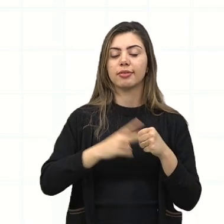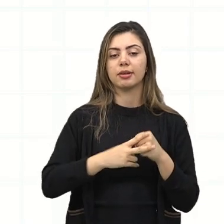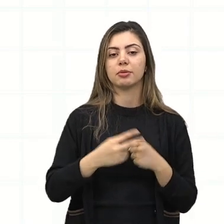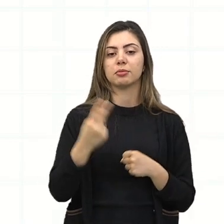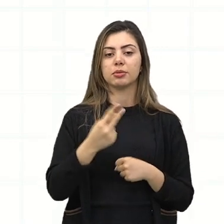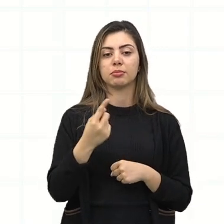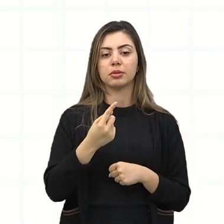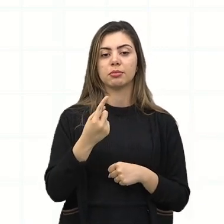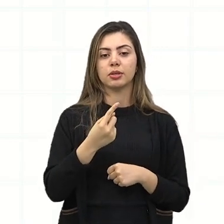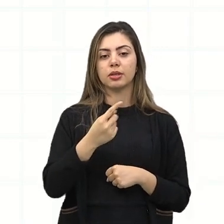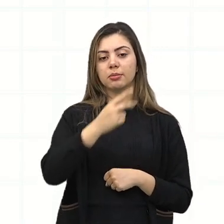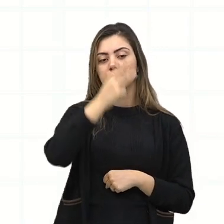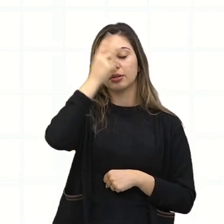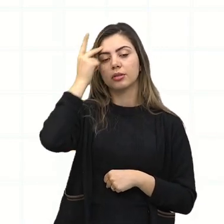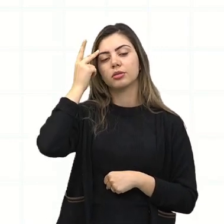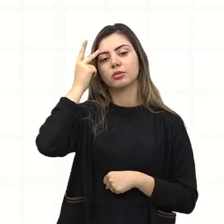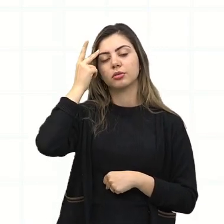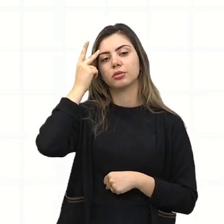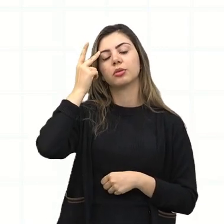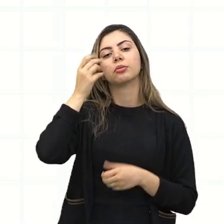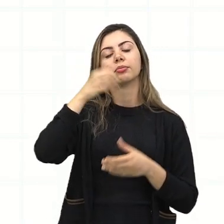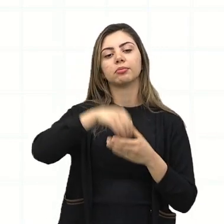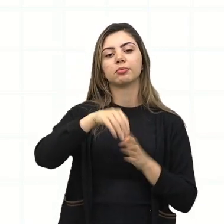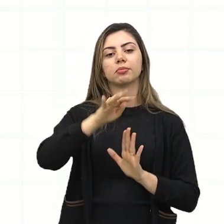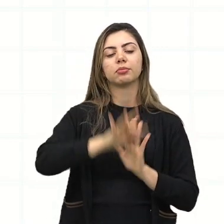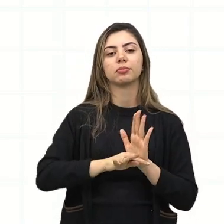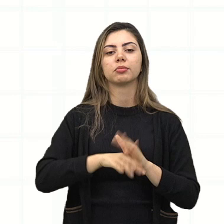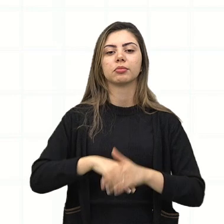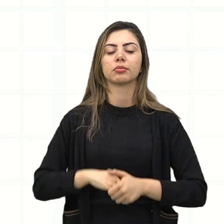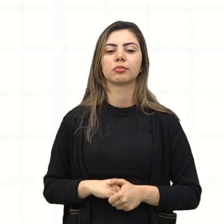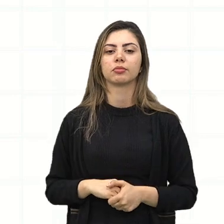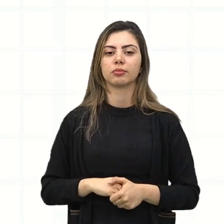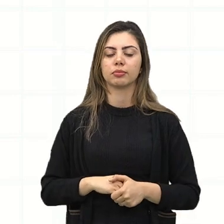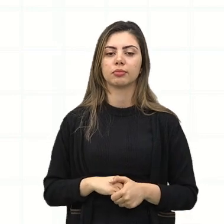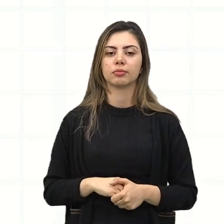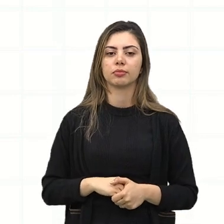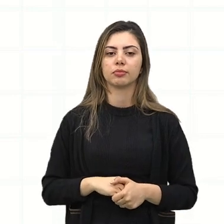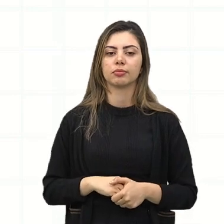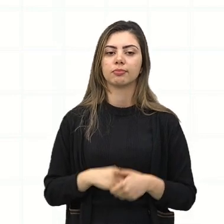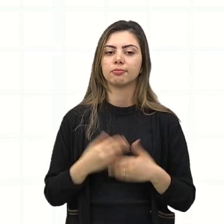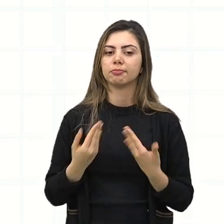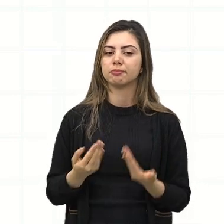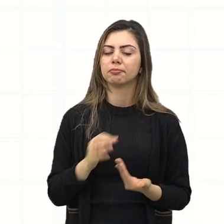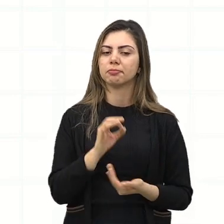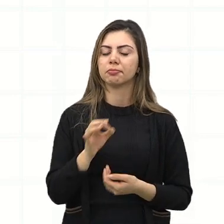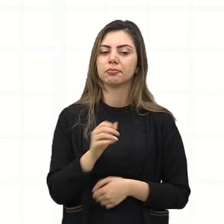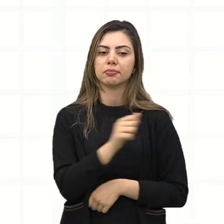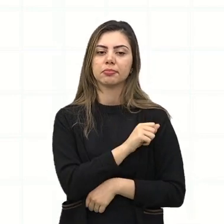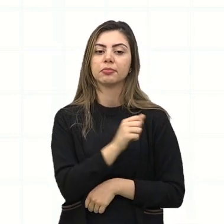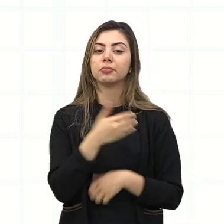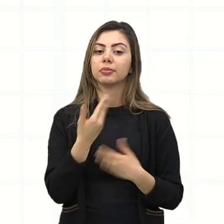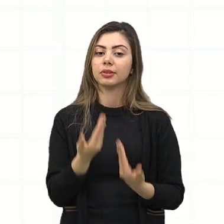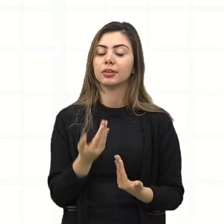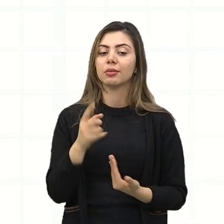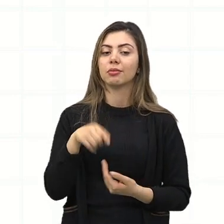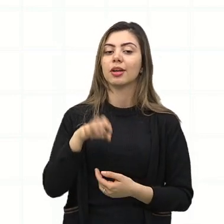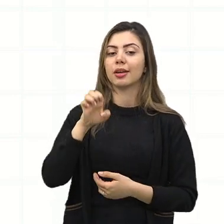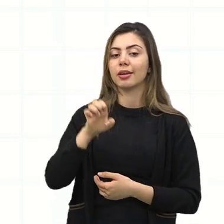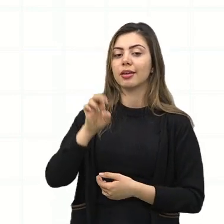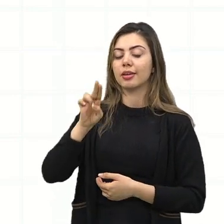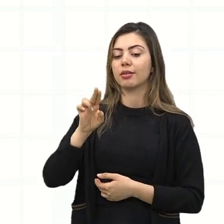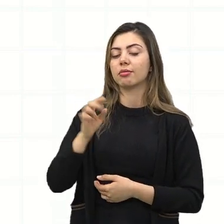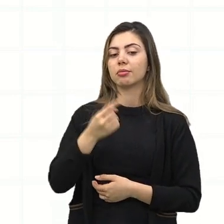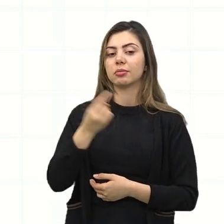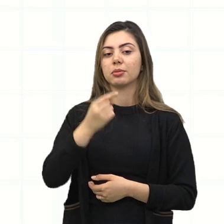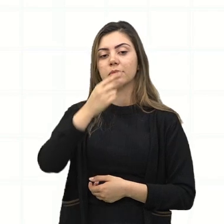verbos em primeira pessoa do discurso, certo? Turma, o eu, né? A primeira pessoa. O